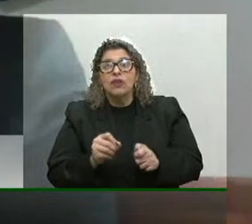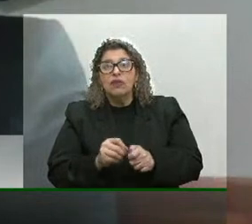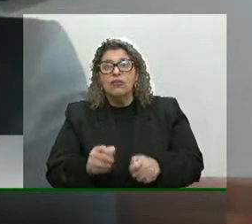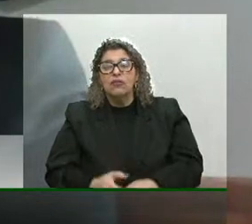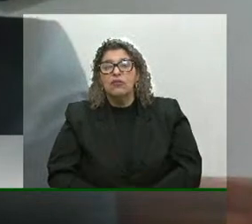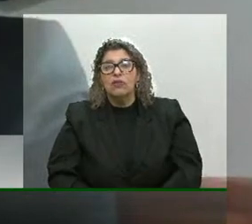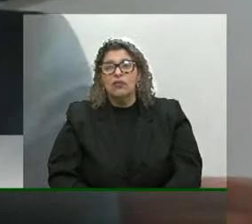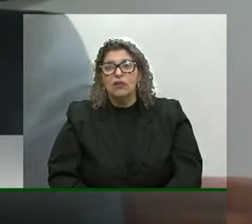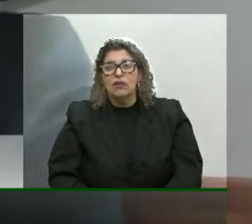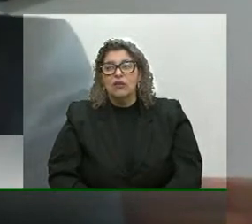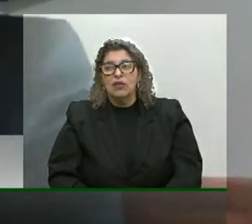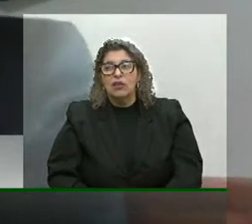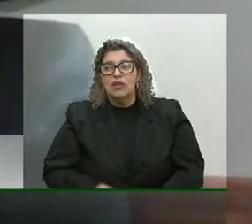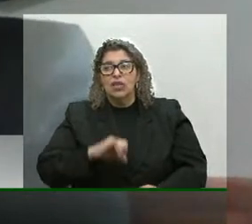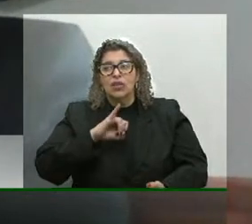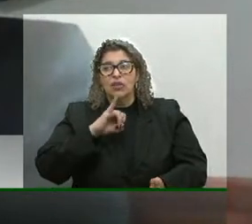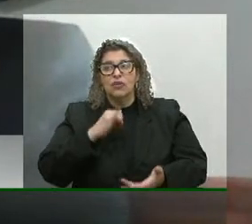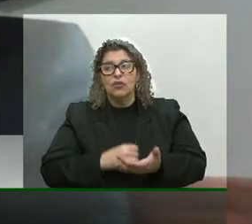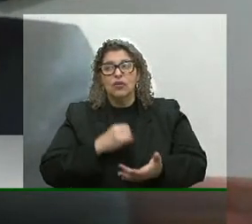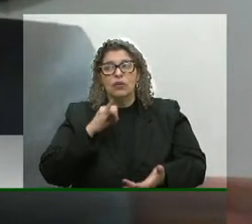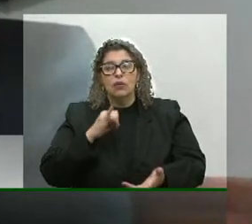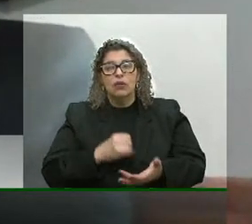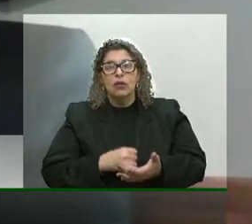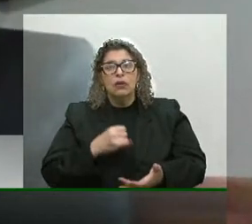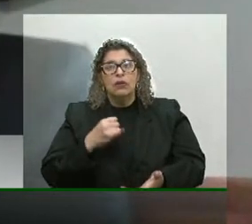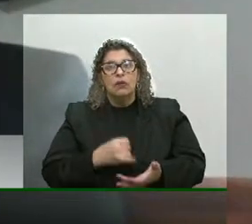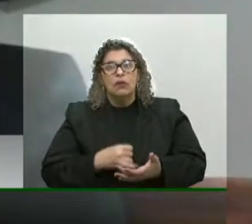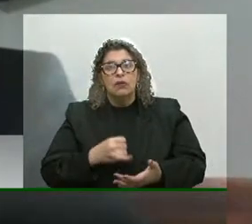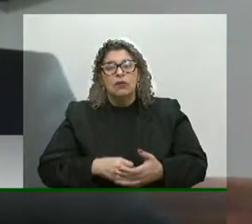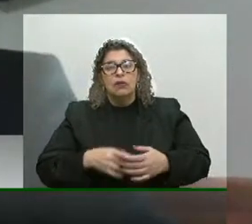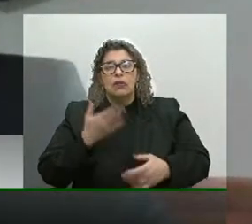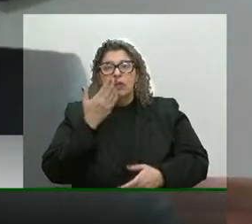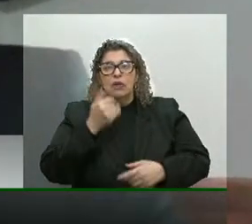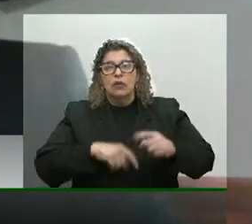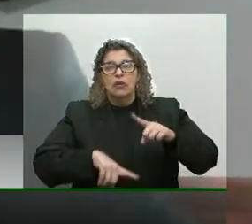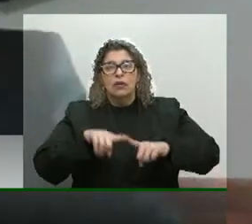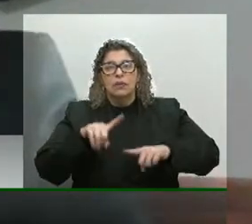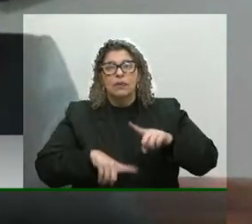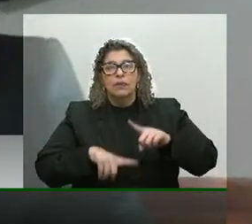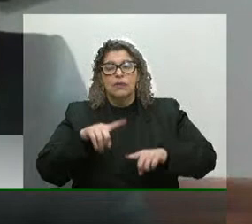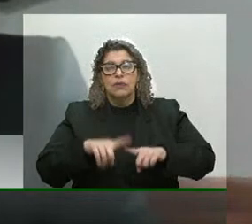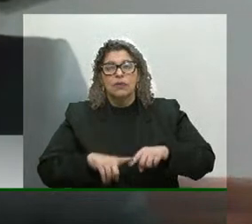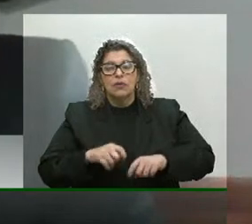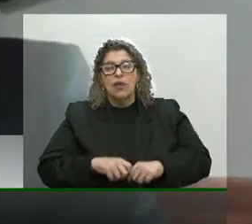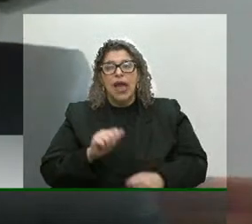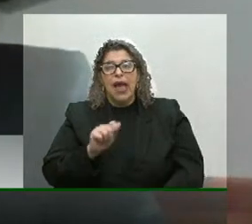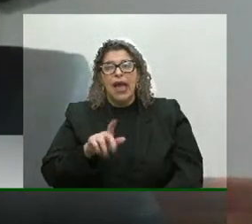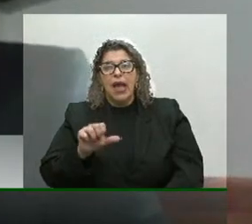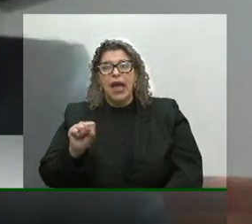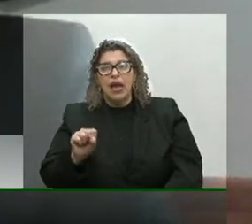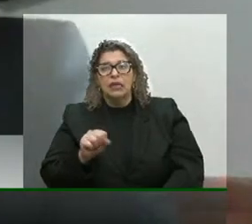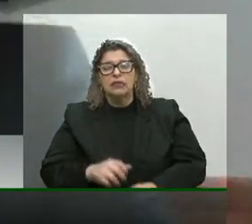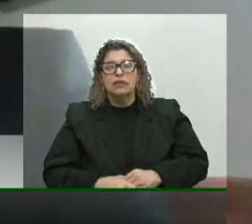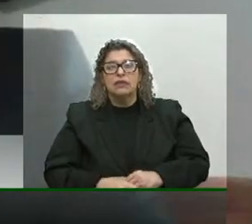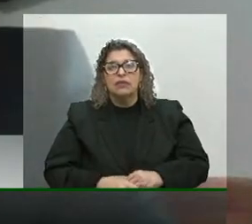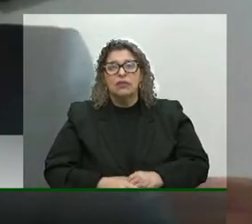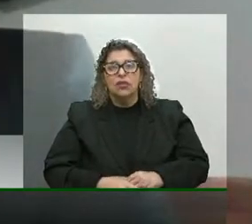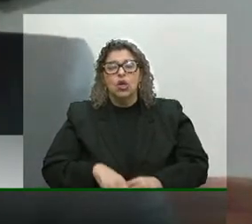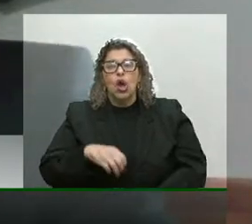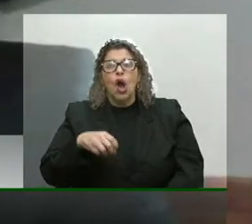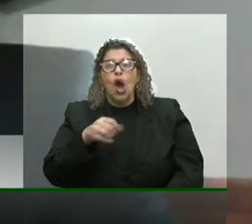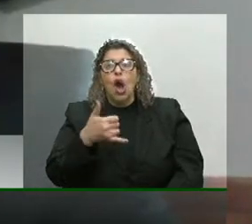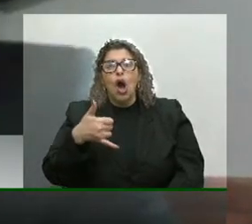senhores, taxação dos produtos da cesta básica, aumento do gás, aumento do óleo